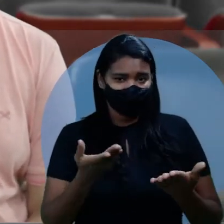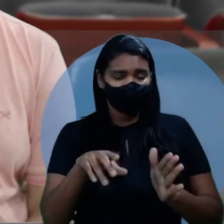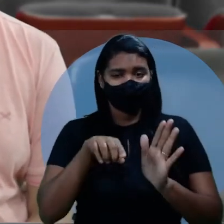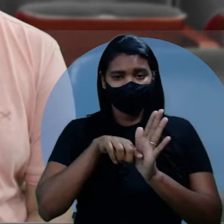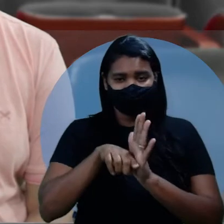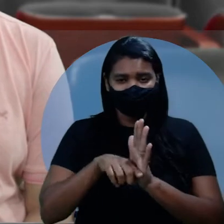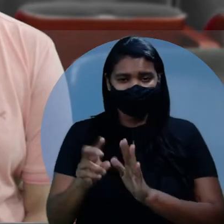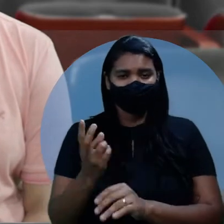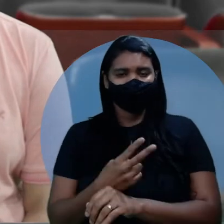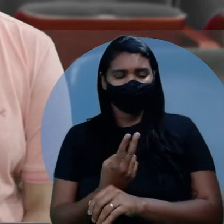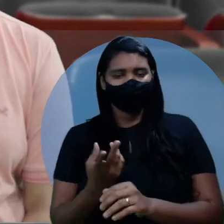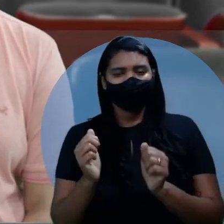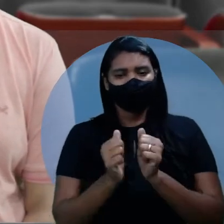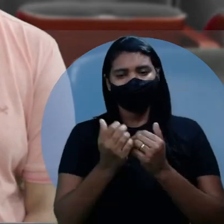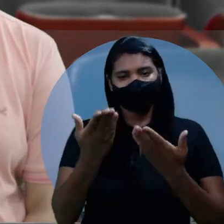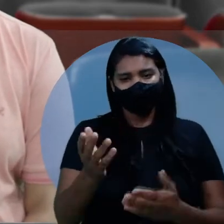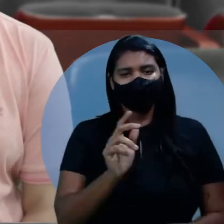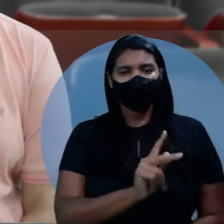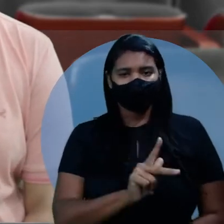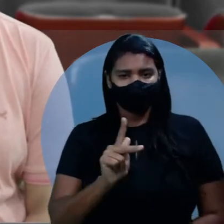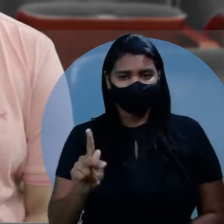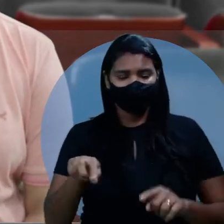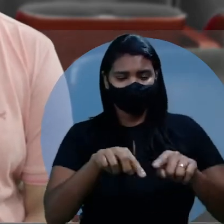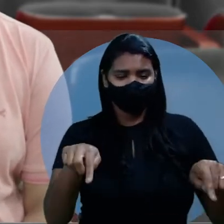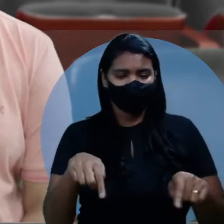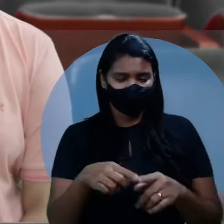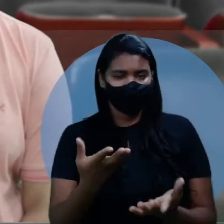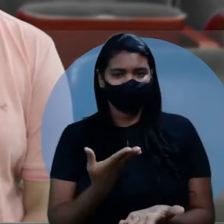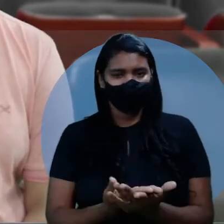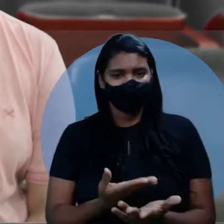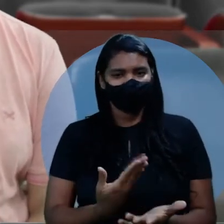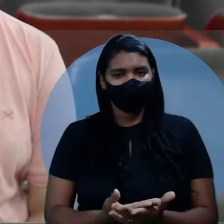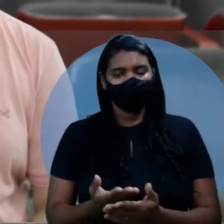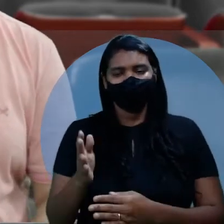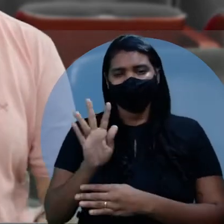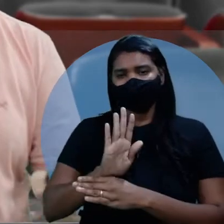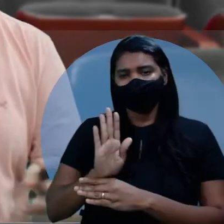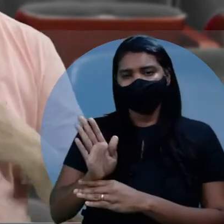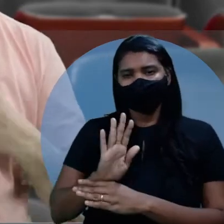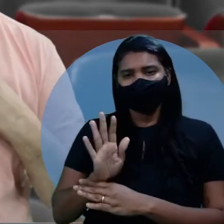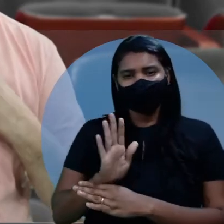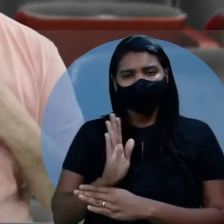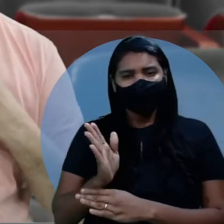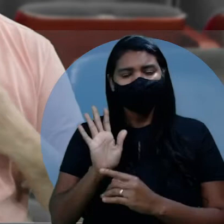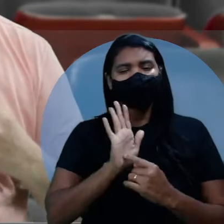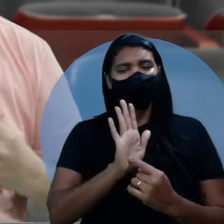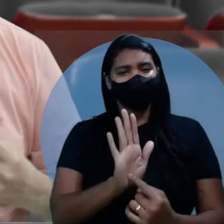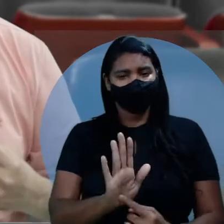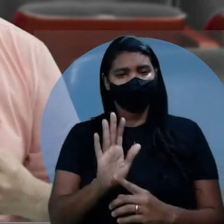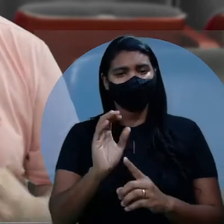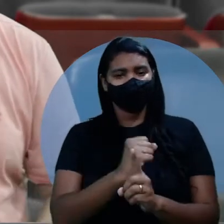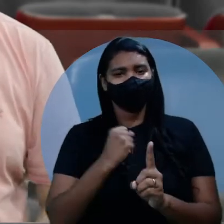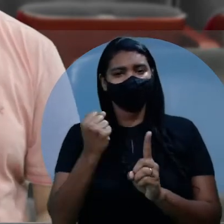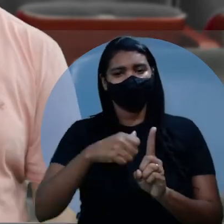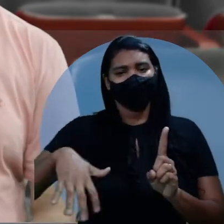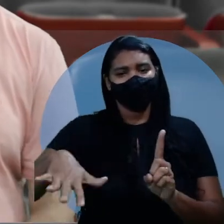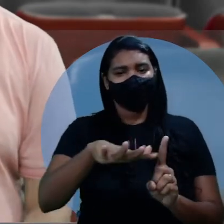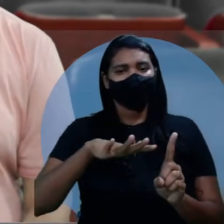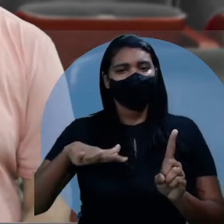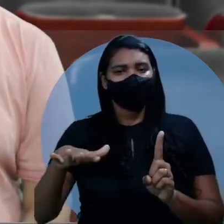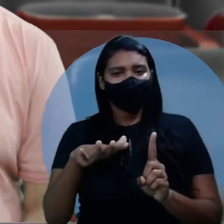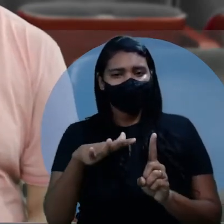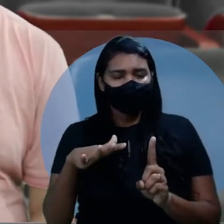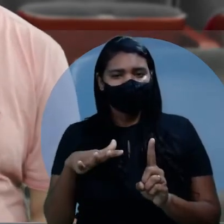pesquisassem com seus professores, é quando o professor citou justamente os filmes que mostravam essa questão social, que nós chamamos